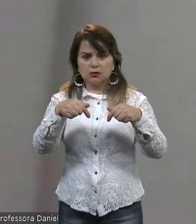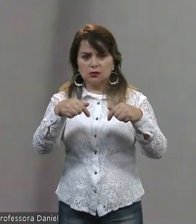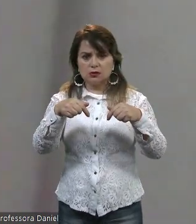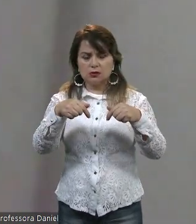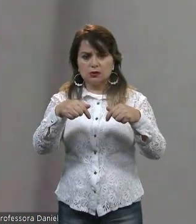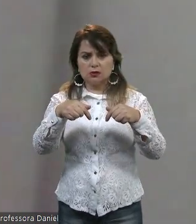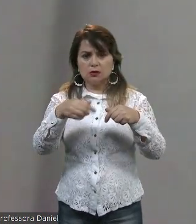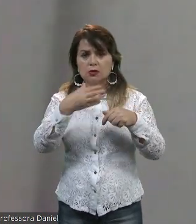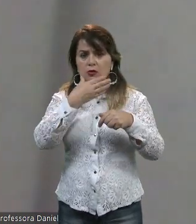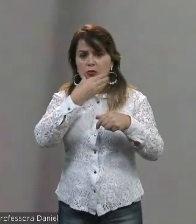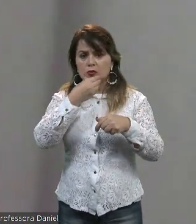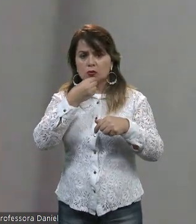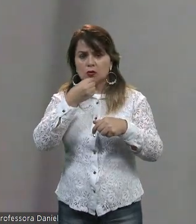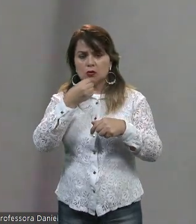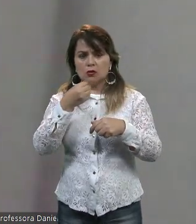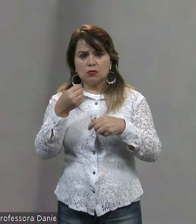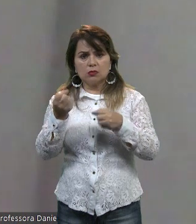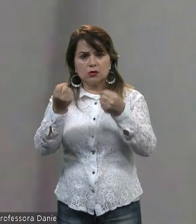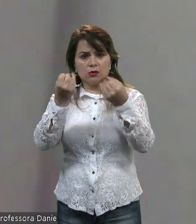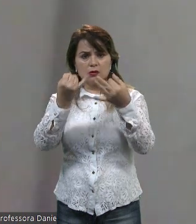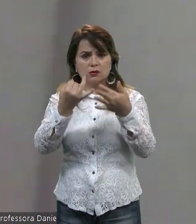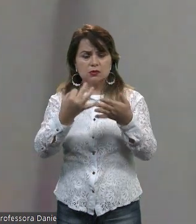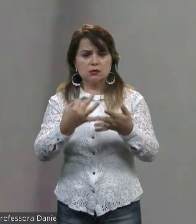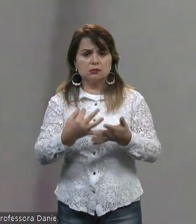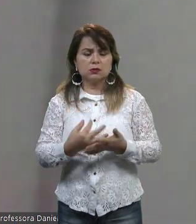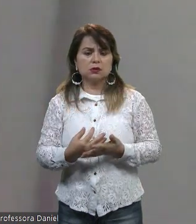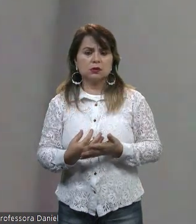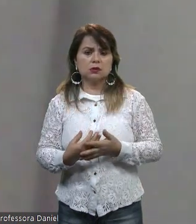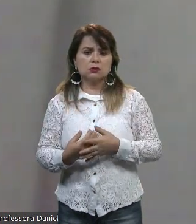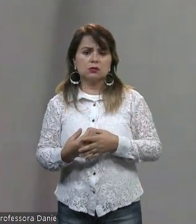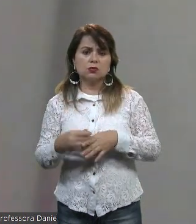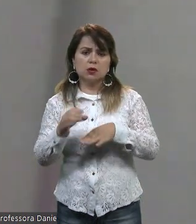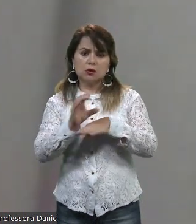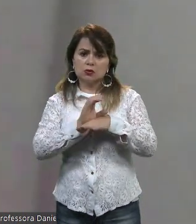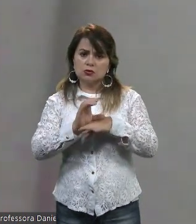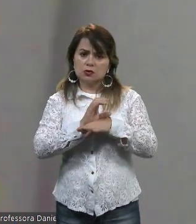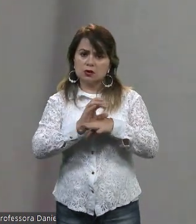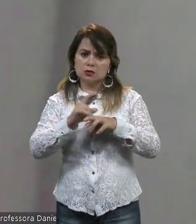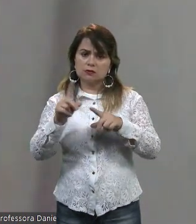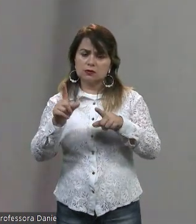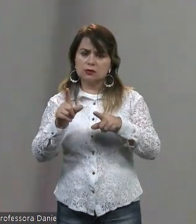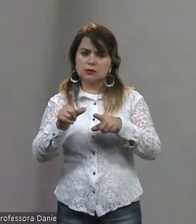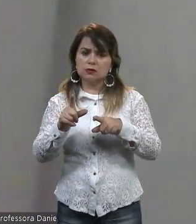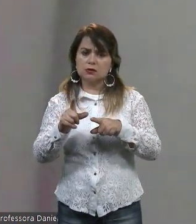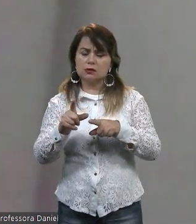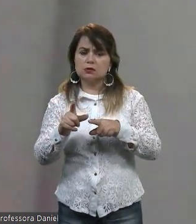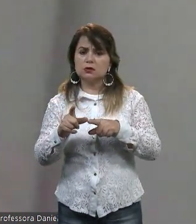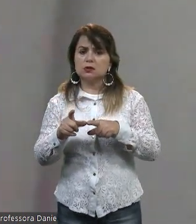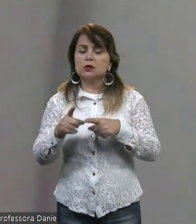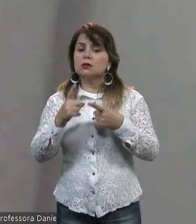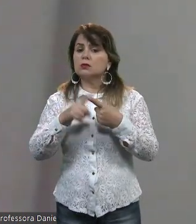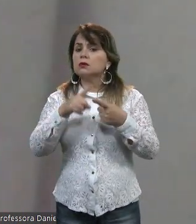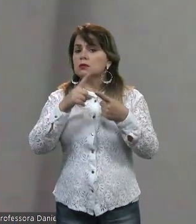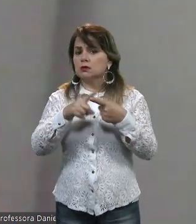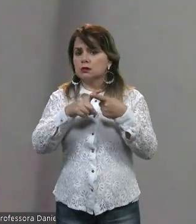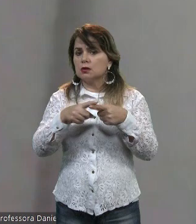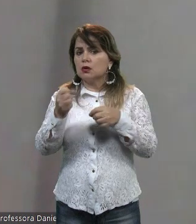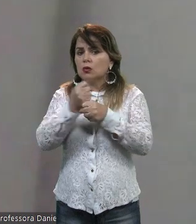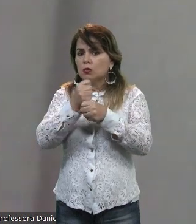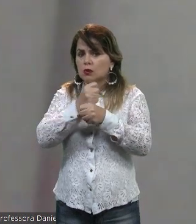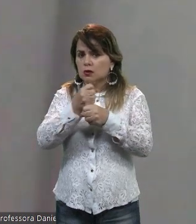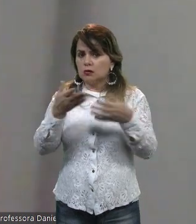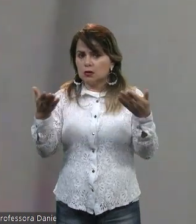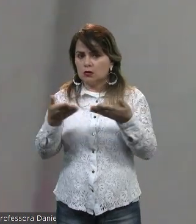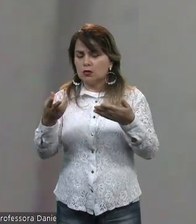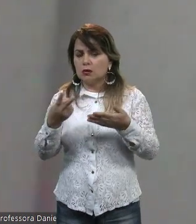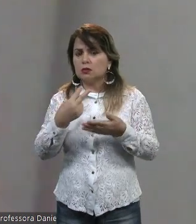do doutor Santana, dizendo da inconstitucionalidade dele, visto que é um ano eleitoral onde nós não poderíamos votar